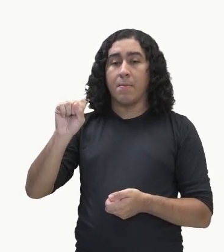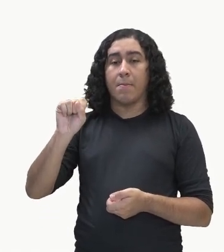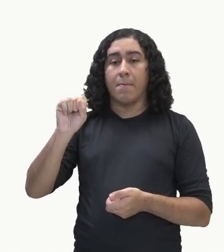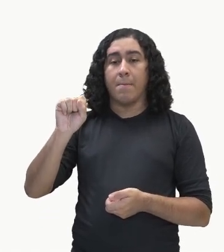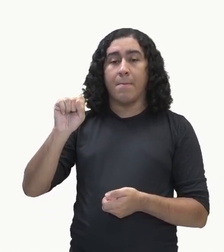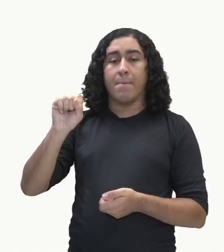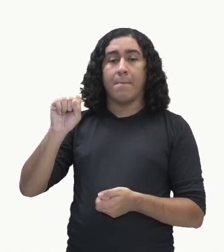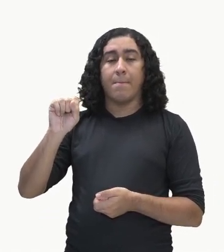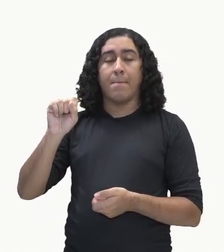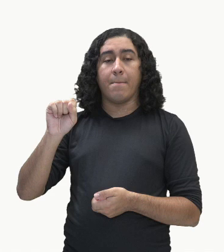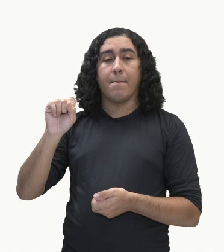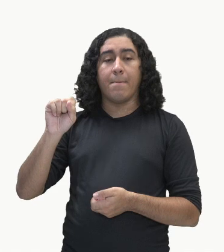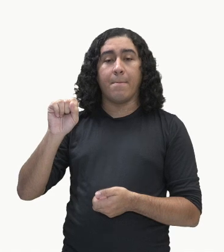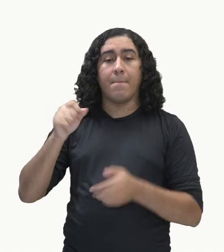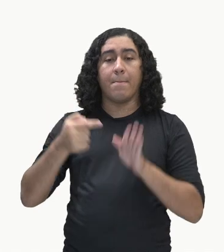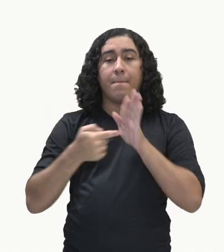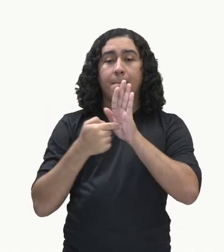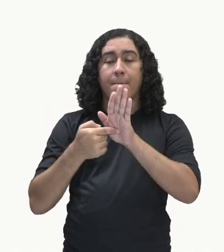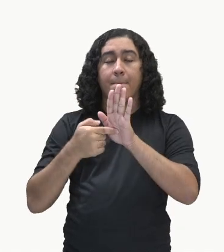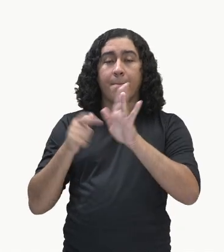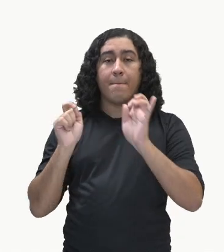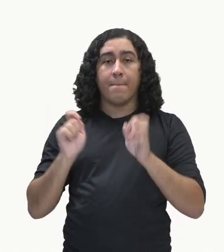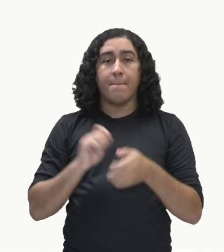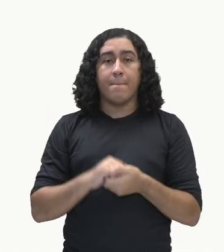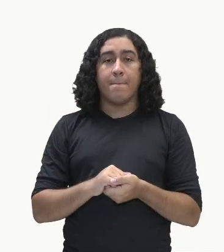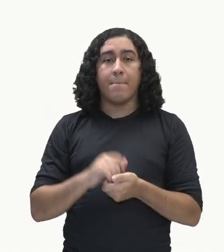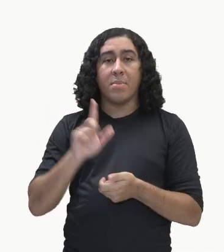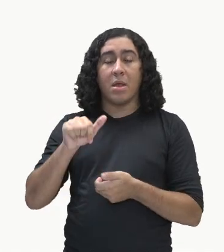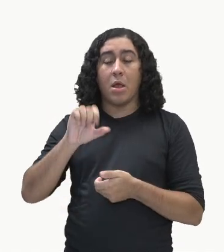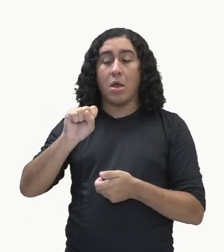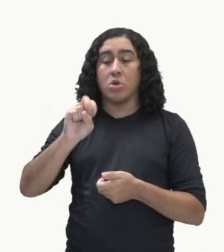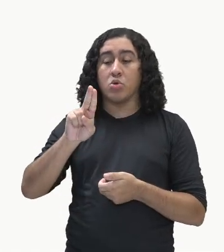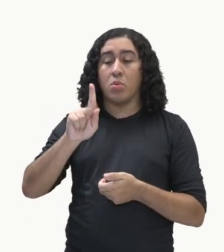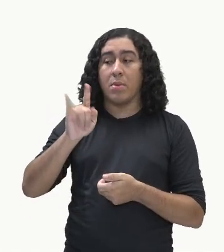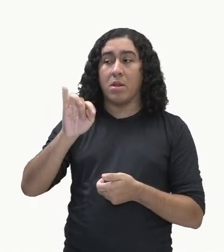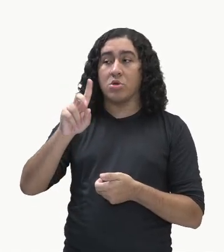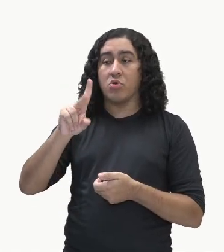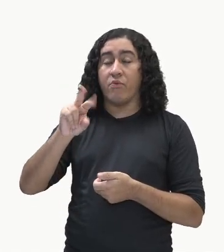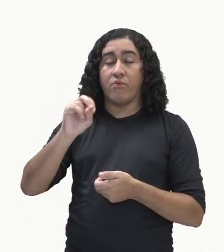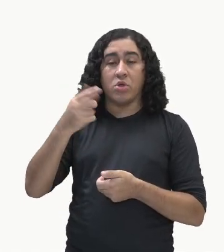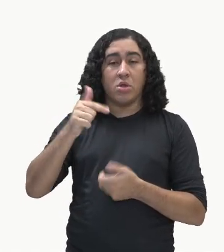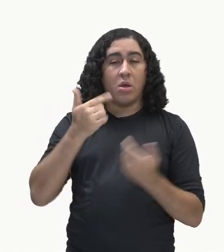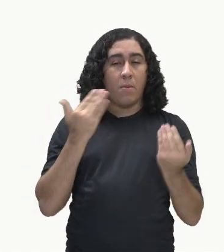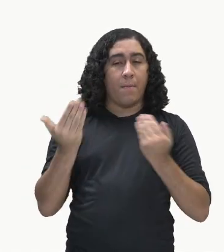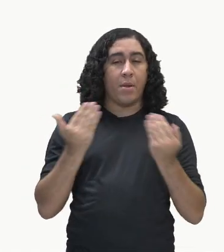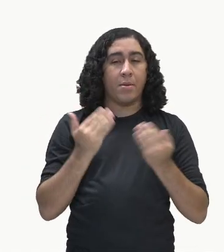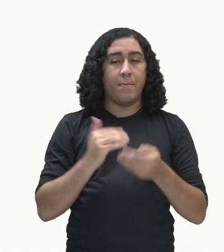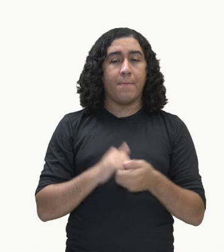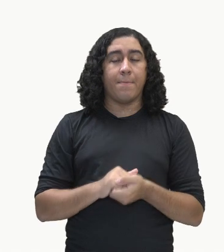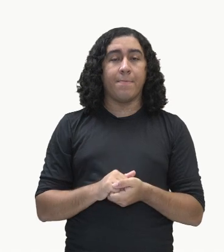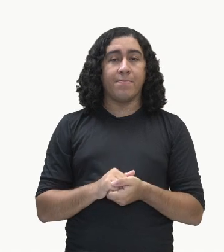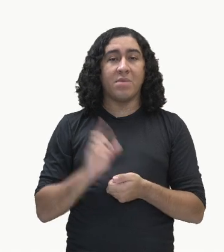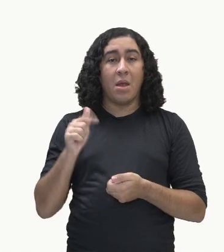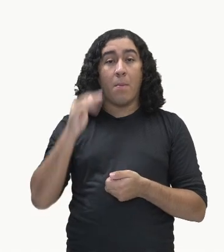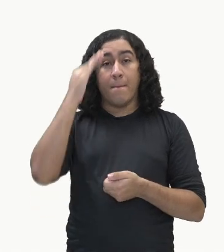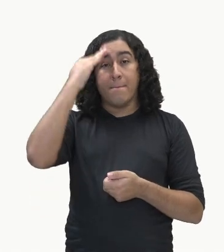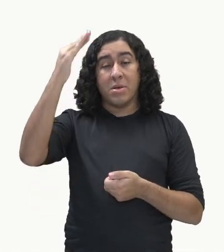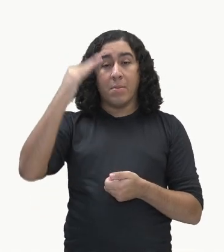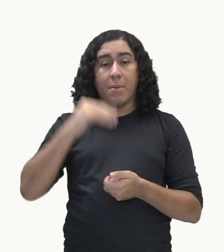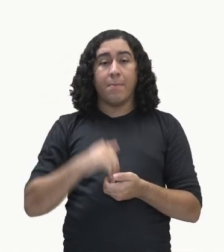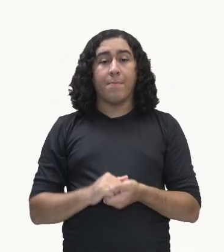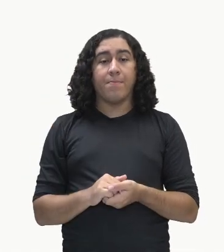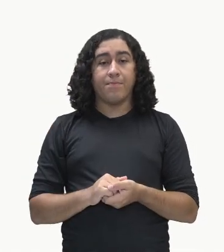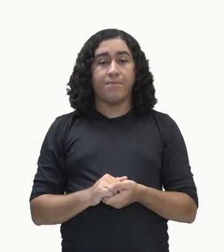high, deixa esse adjetivo no superlativo, ou seja, ele não tem comparação. É a montanha mais alta que tem.